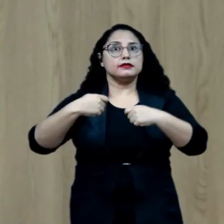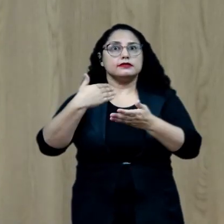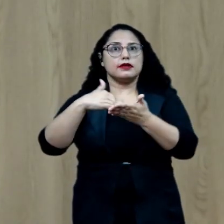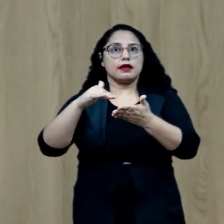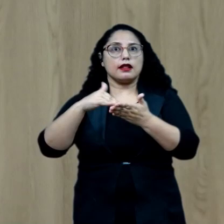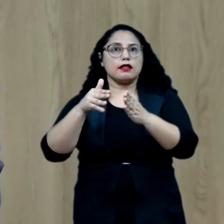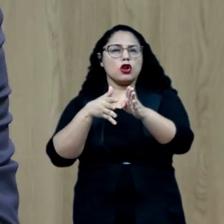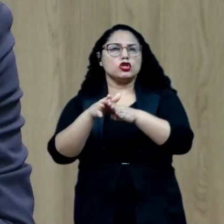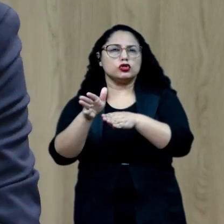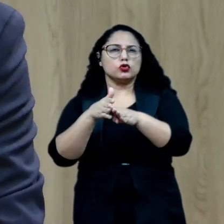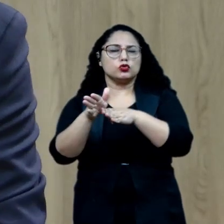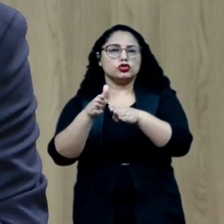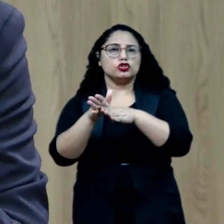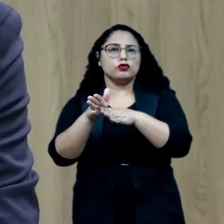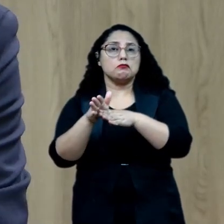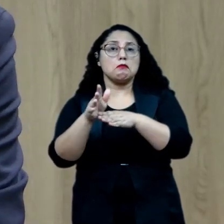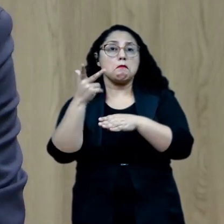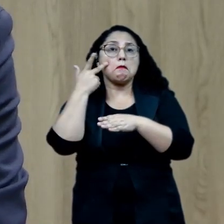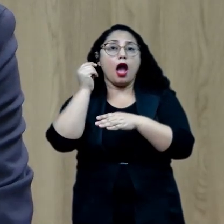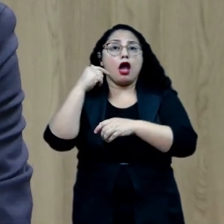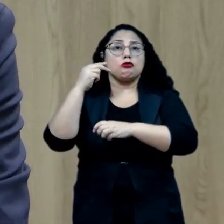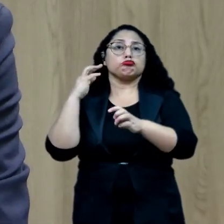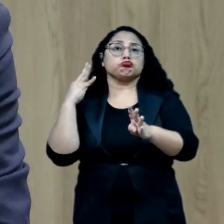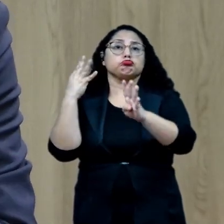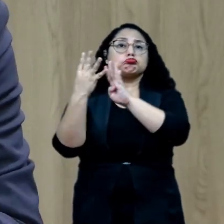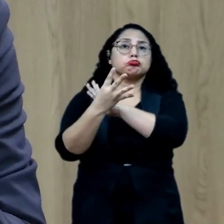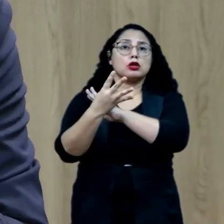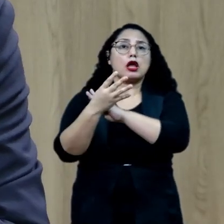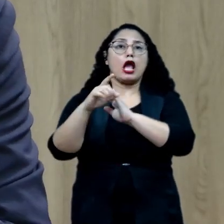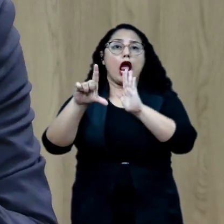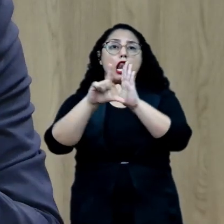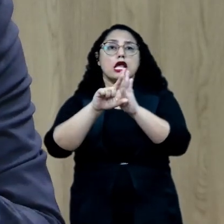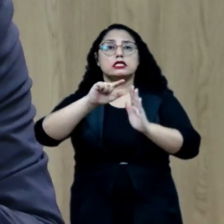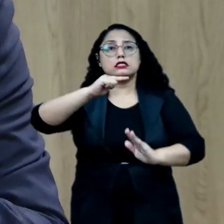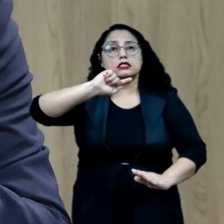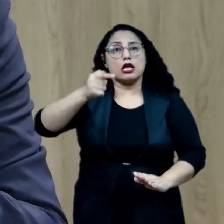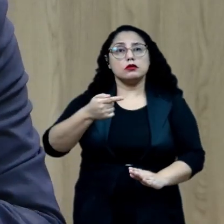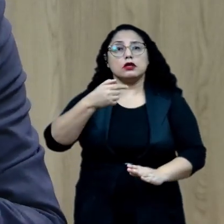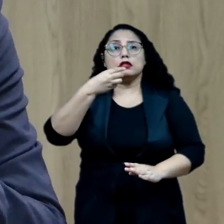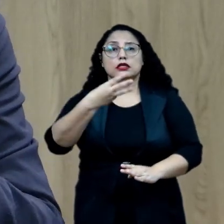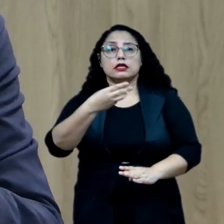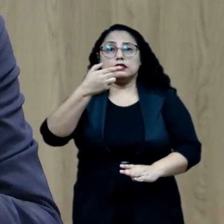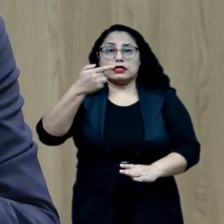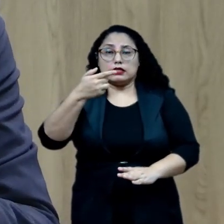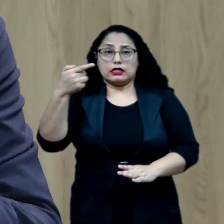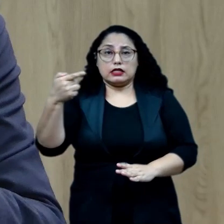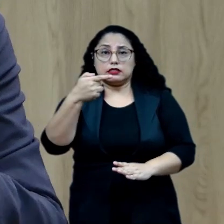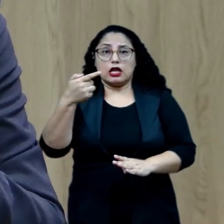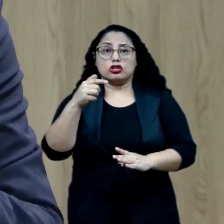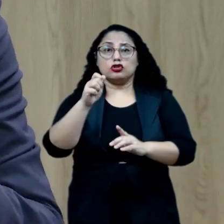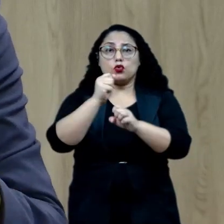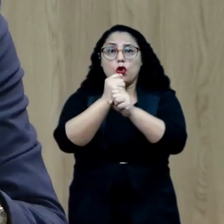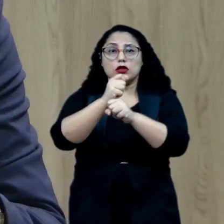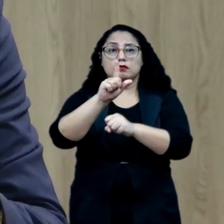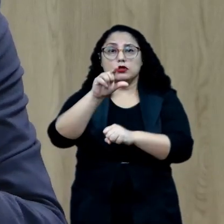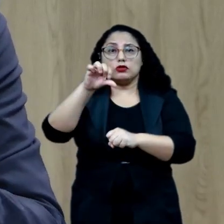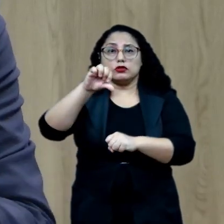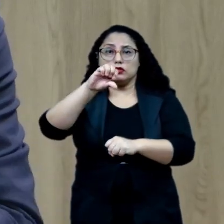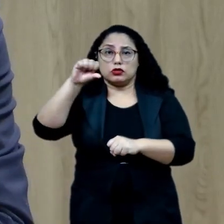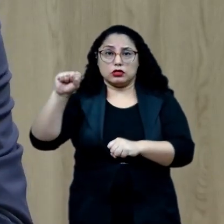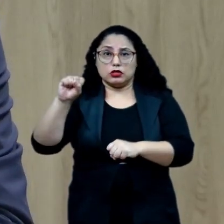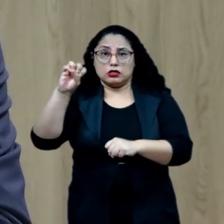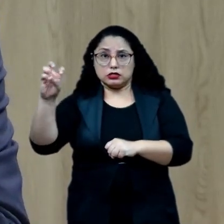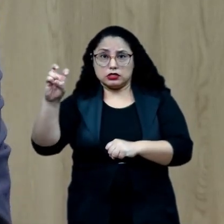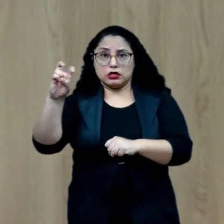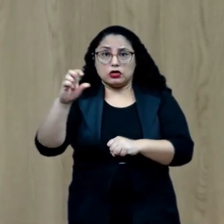secretário executivo para o mercado e de acordo com a Lei 7.377 de 85, não há distinção